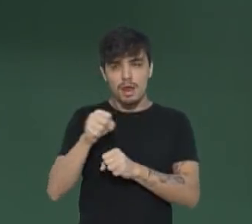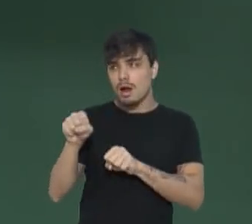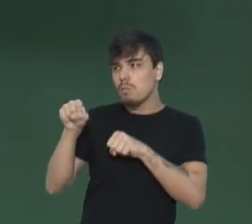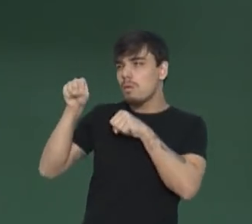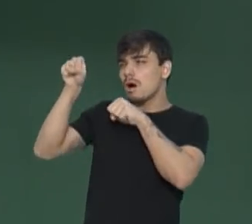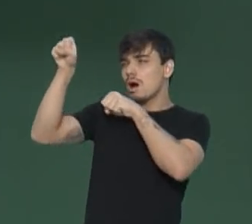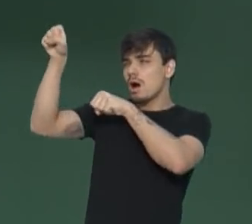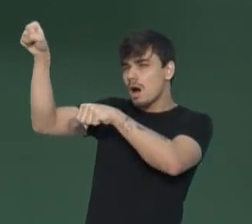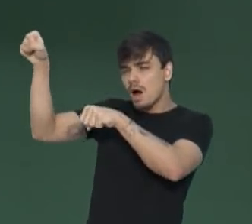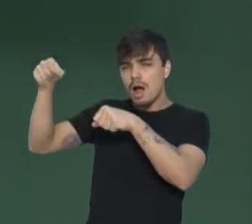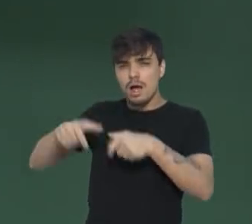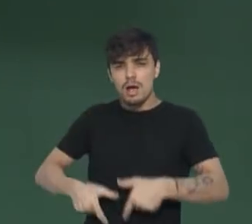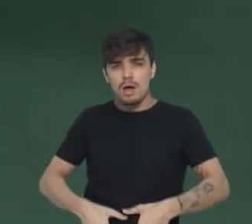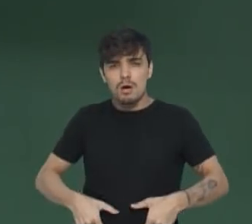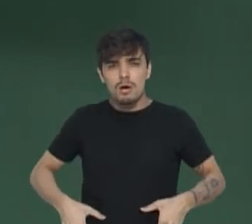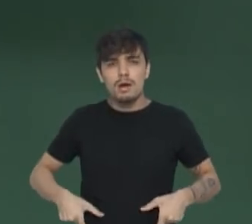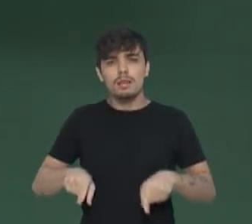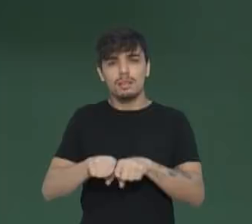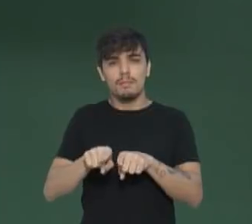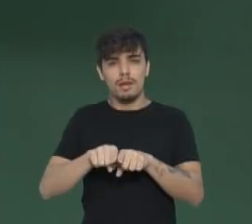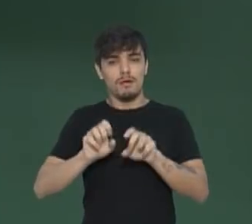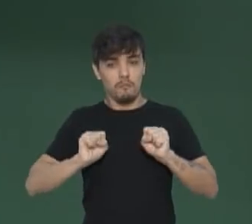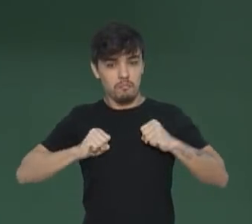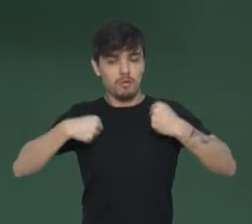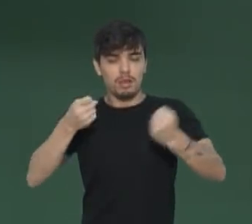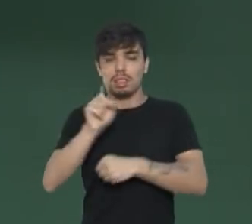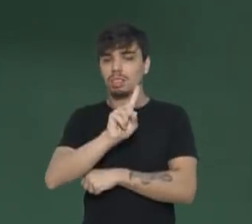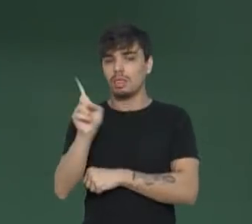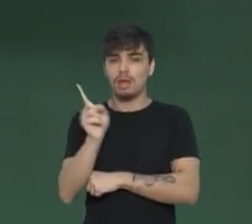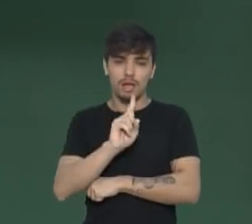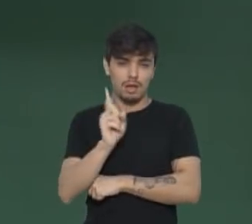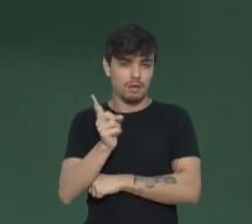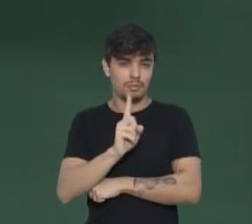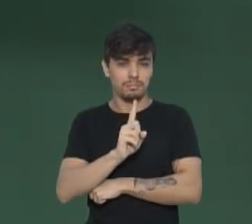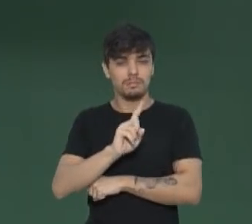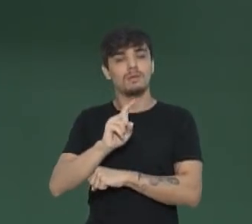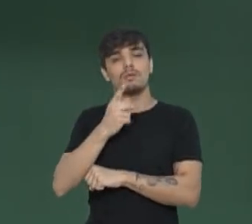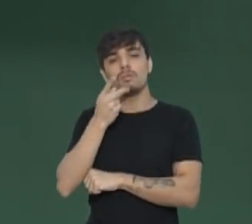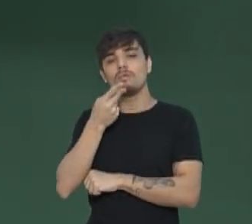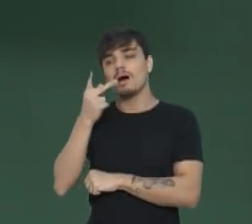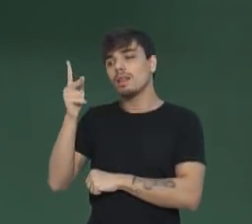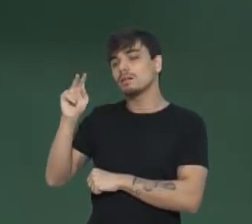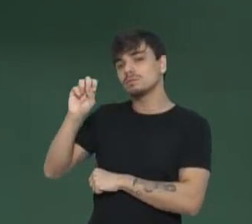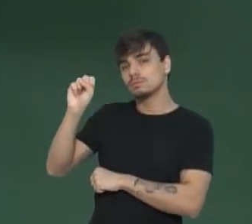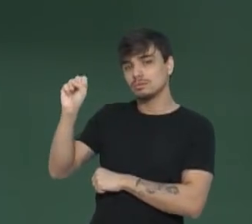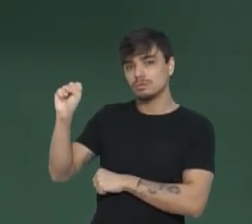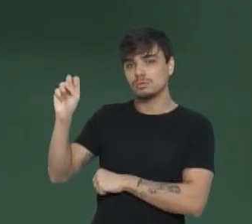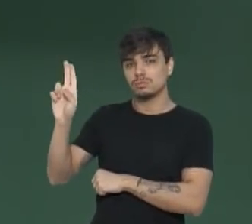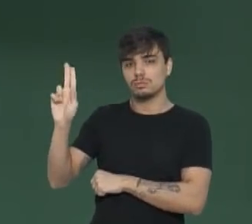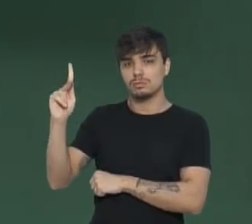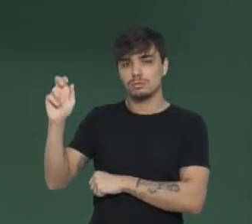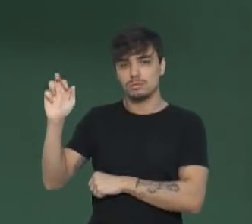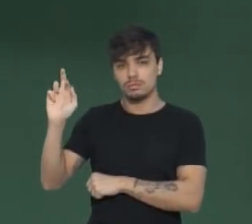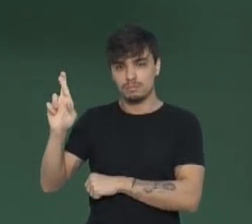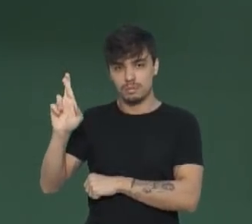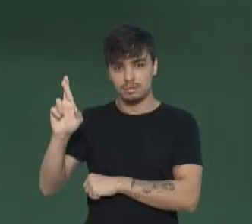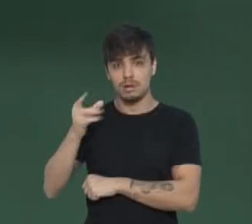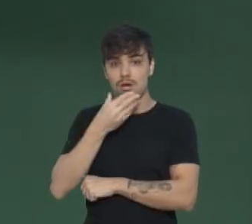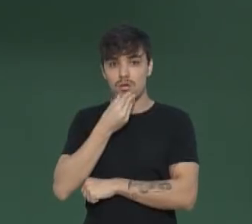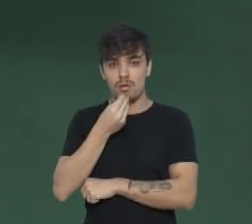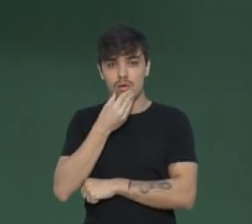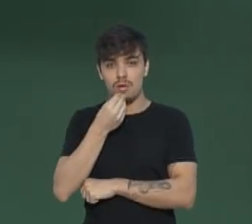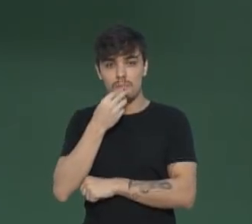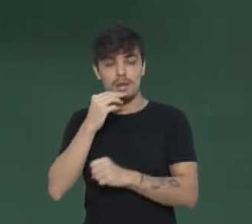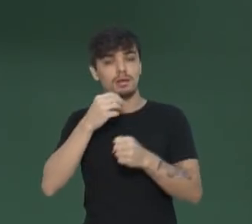que usa a cueca por cima da calça e tem super força, não é esse cara. Quando Nietzsche fala do super-homem, né, nós traduzimos esse termo, mas também se